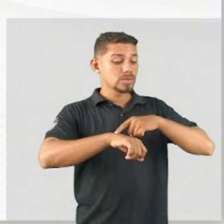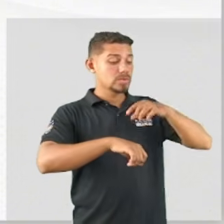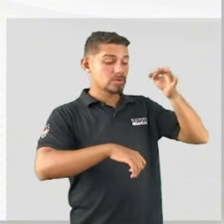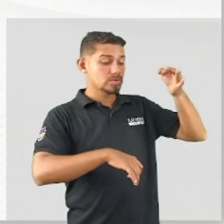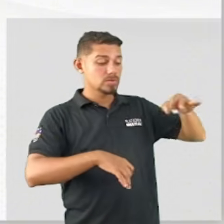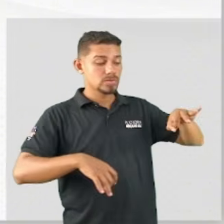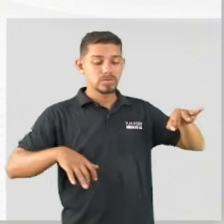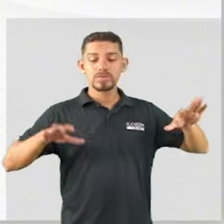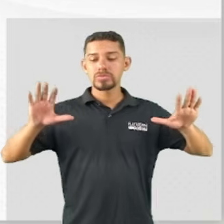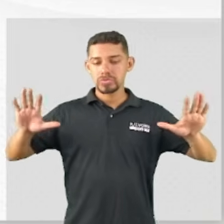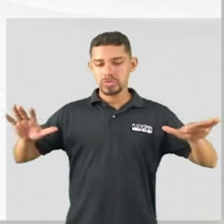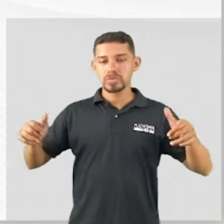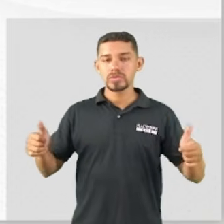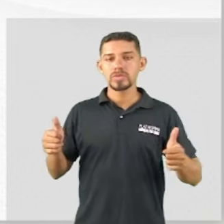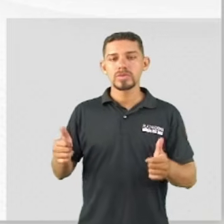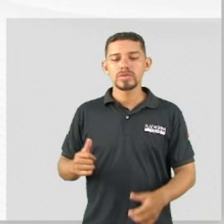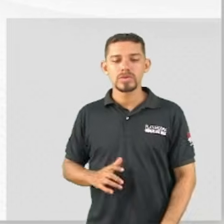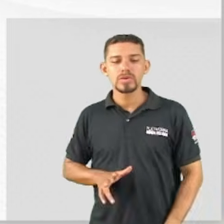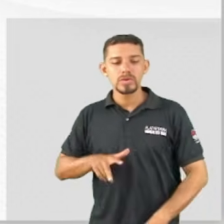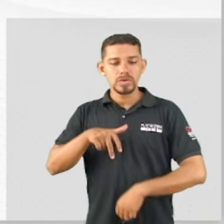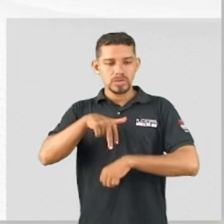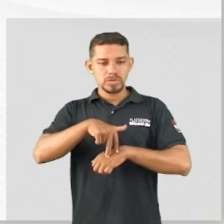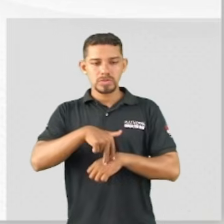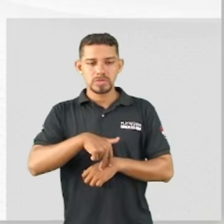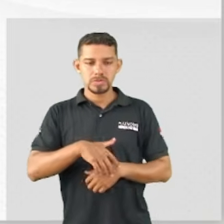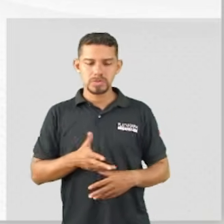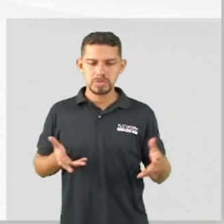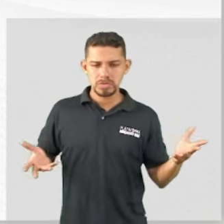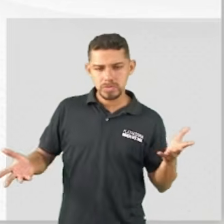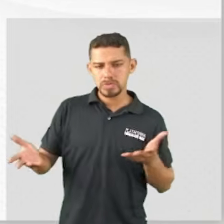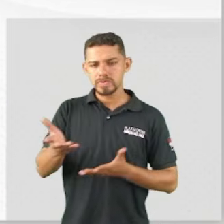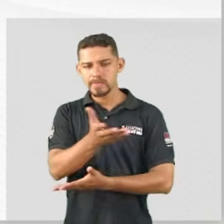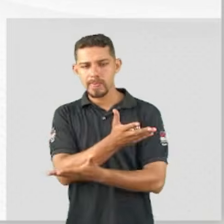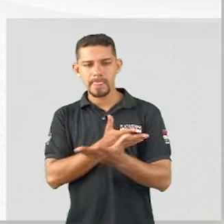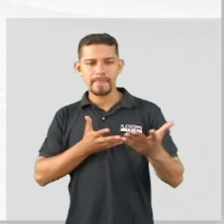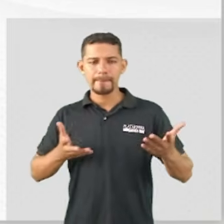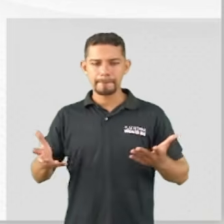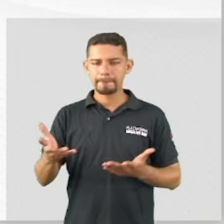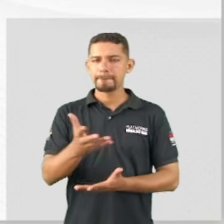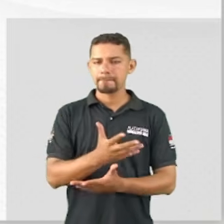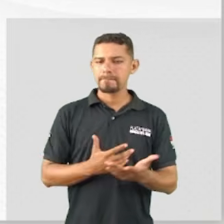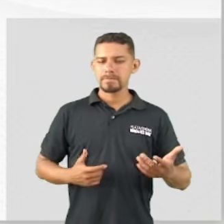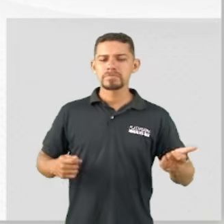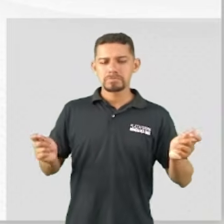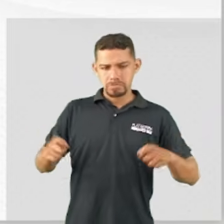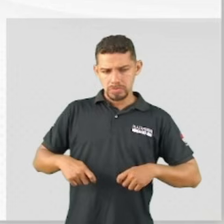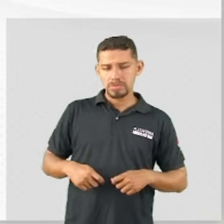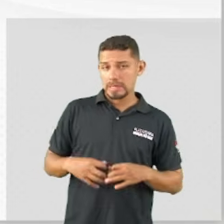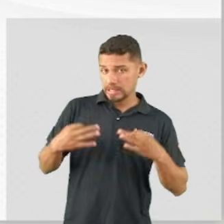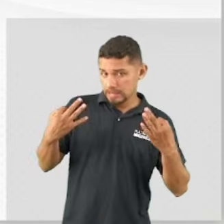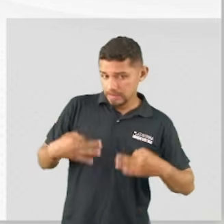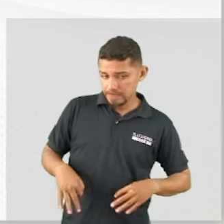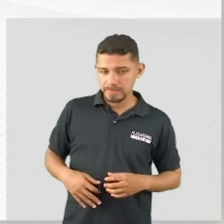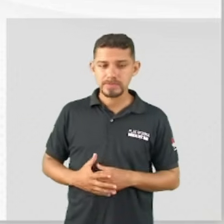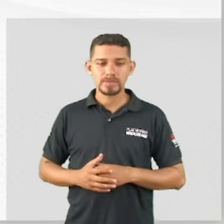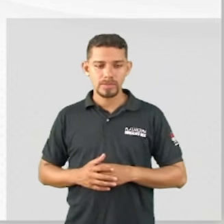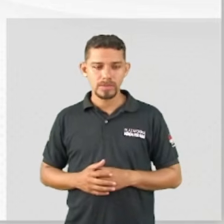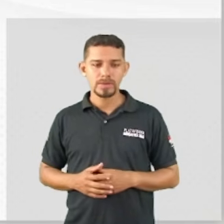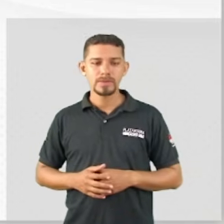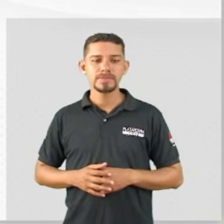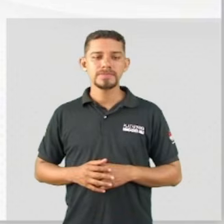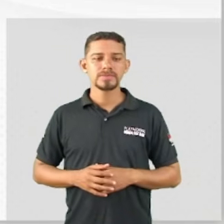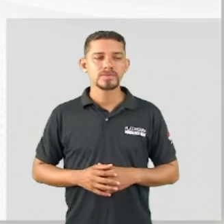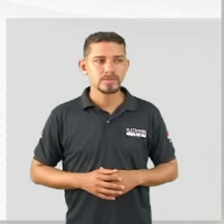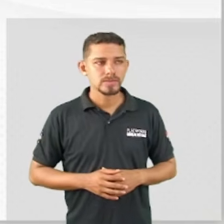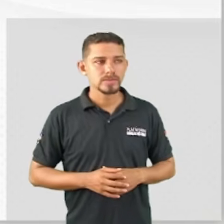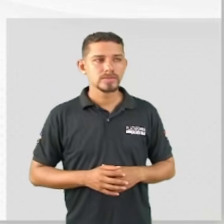para o desenvolvimento e o acontecimento de forma adequada desse debate. E aí a gente chama